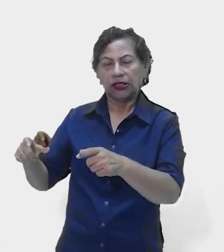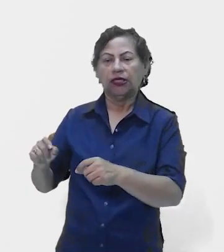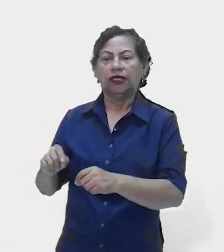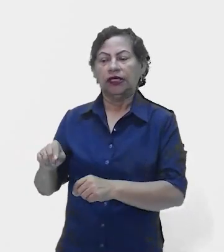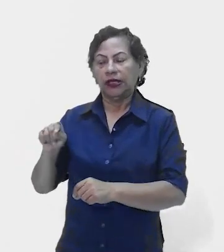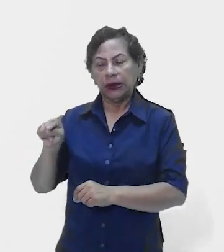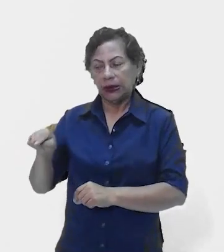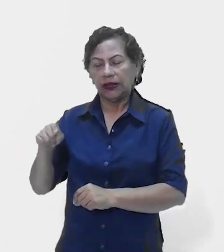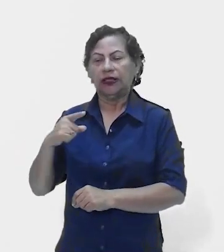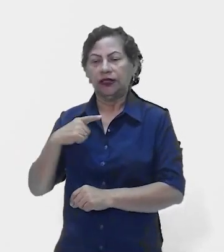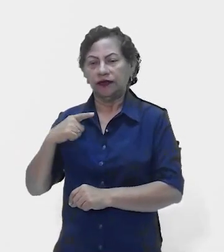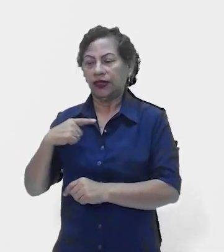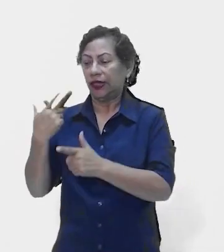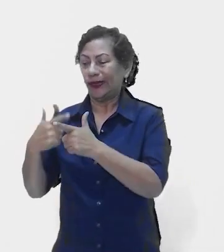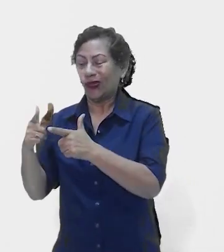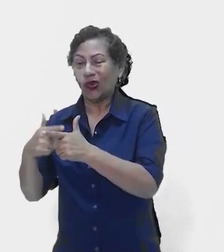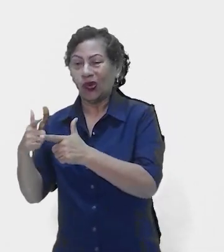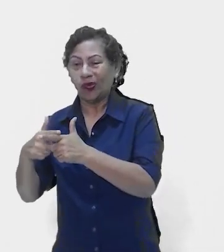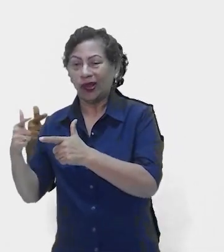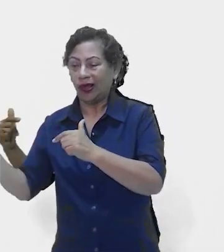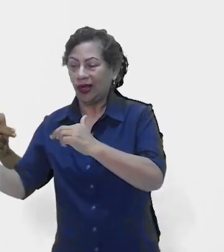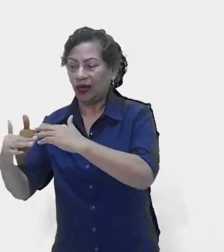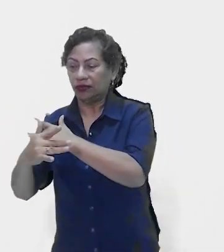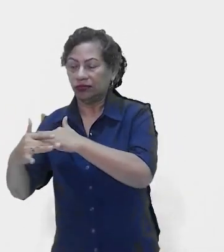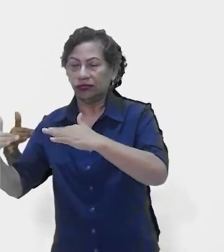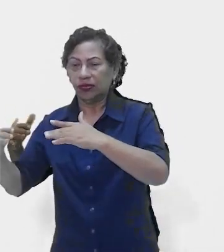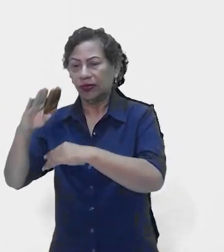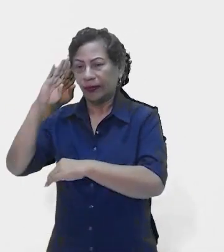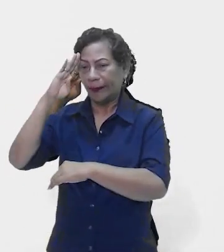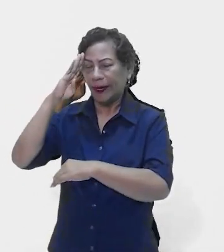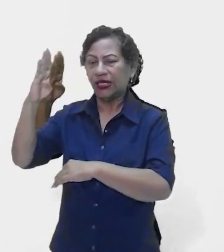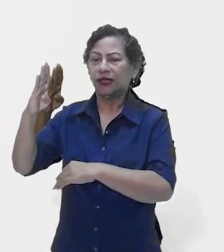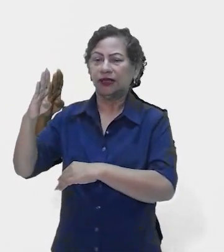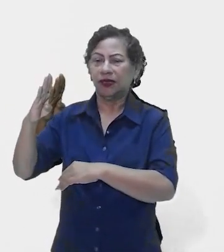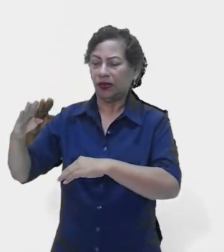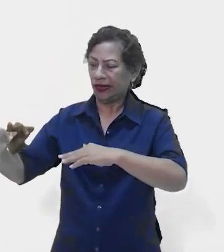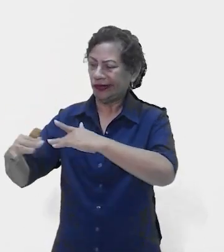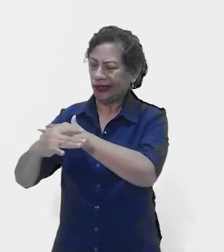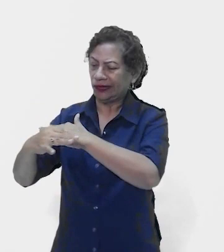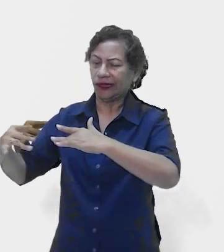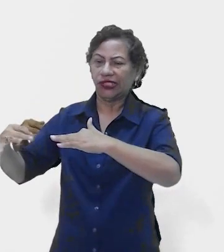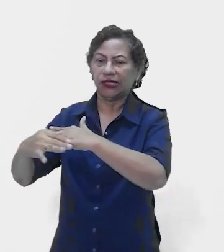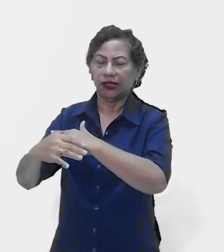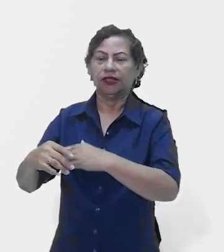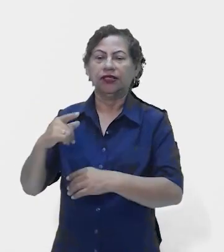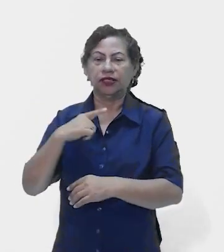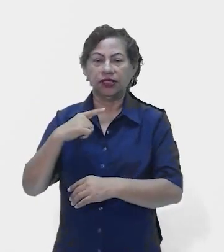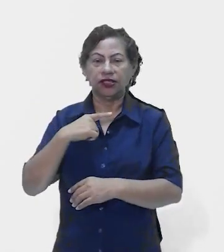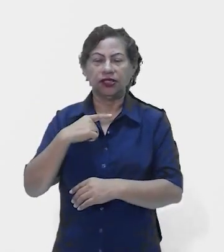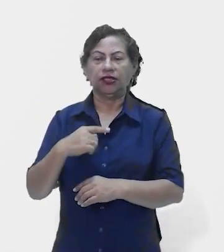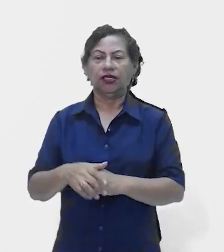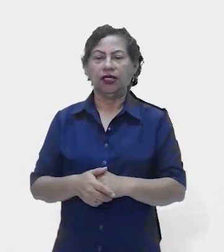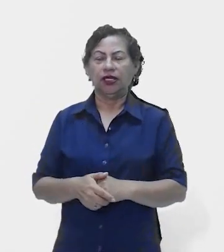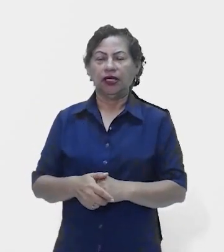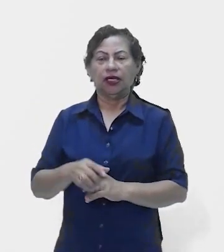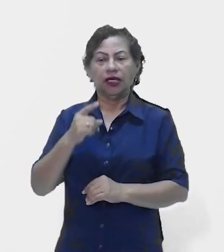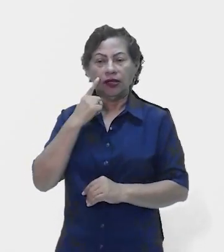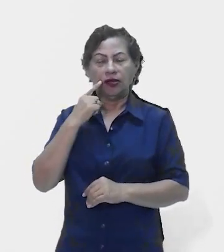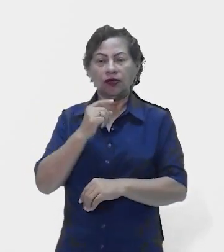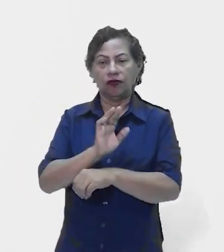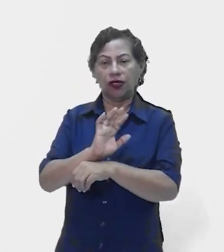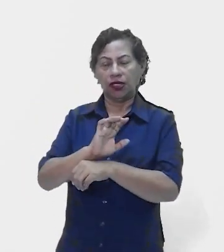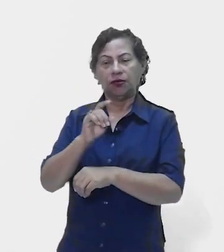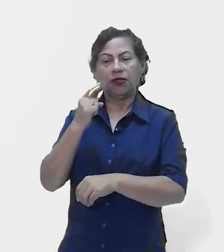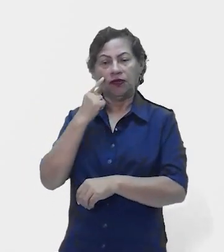tenha problemas urbanos, principalmente nos grandes centros urbanos. A gente tem aqui uma pequena animação